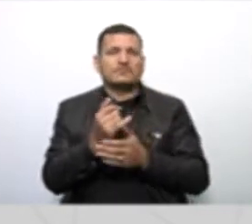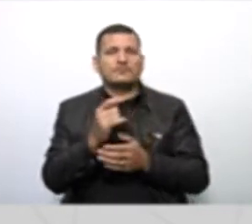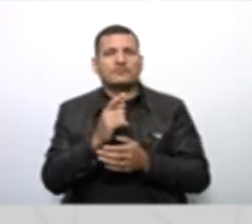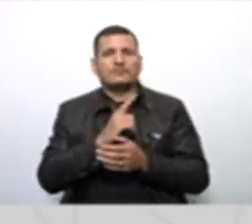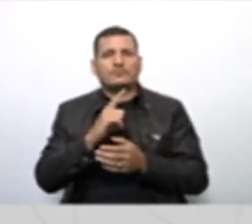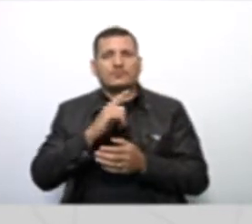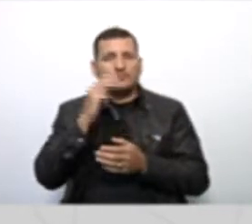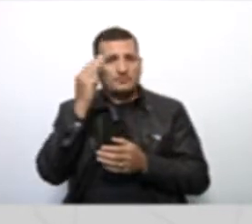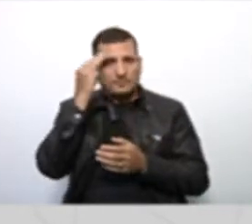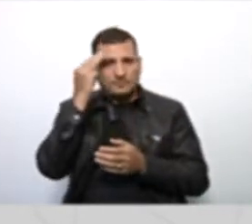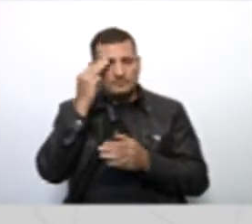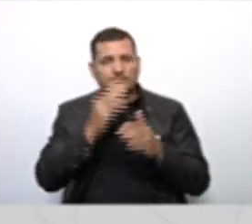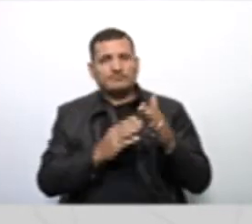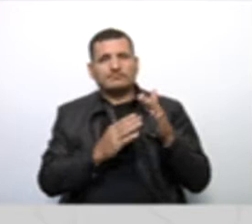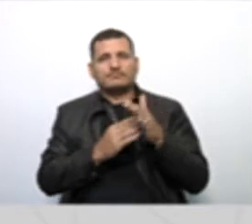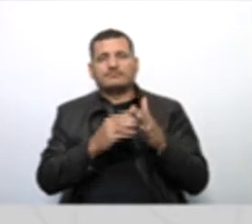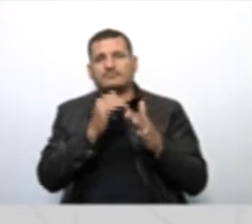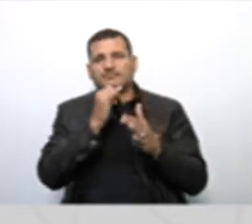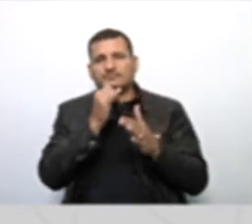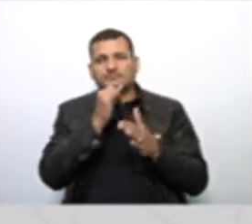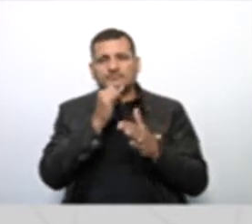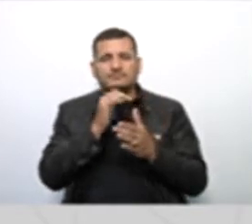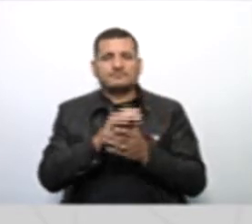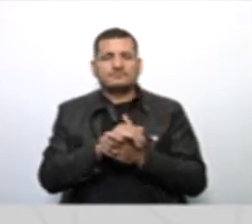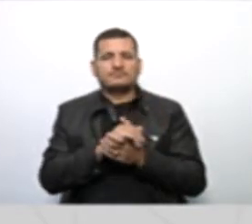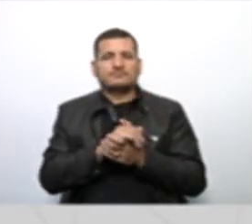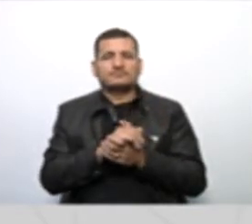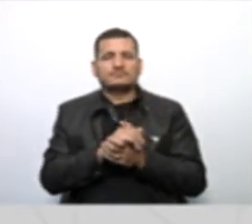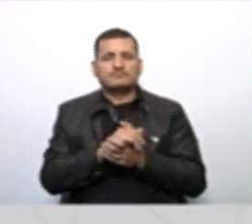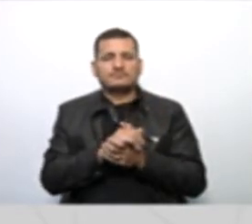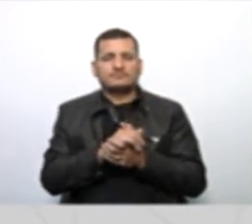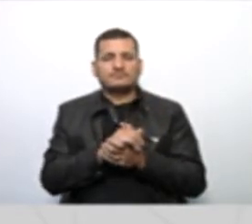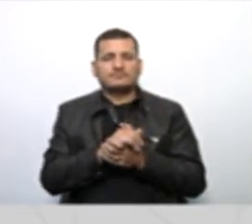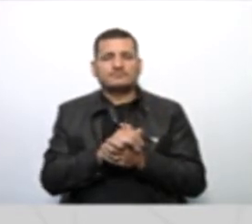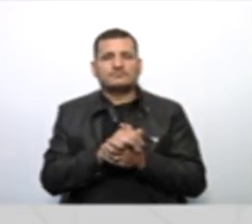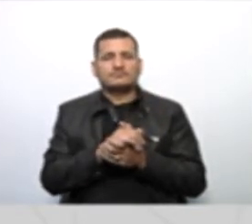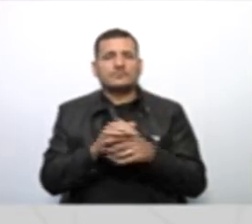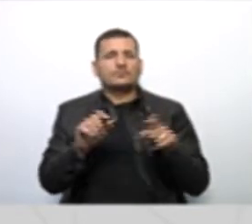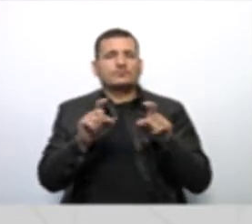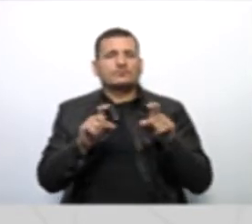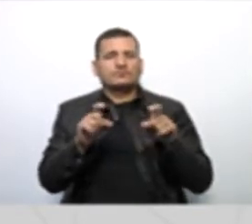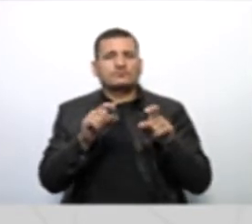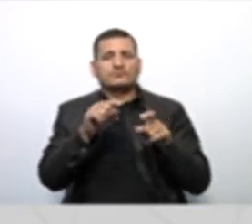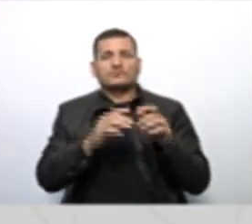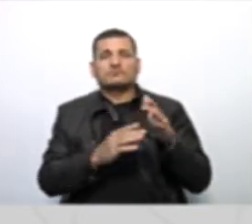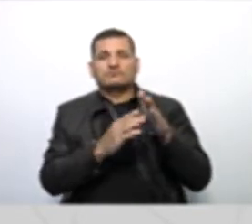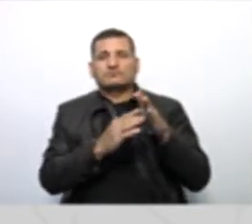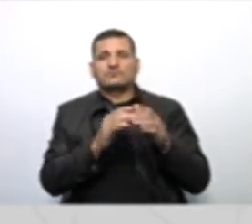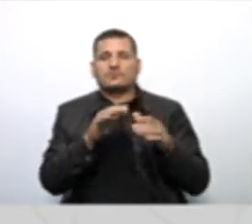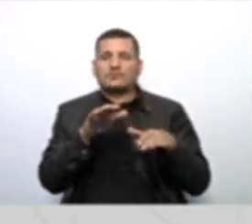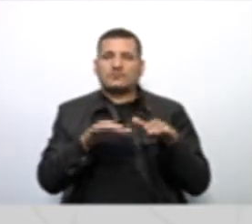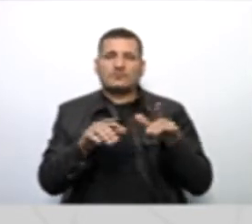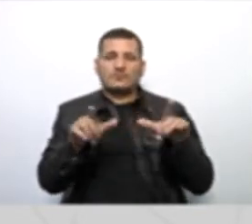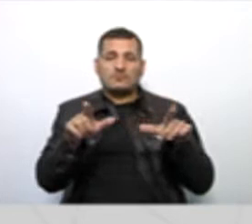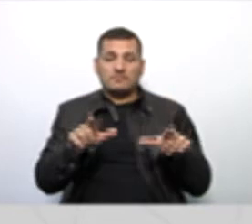memória limitada. Por exemplo, o computador de vocês, ele se limita pela placa-mãe. Não sei se a placa-mãe, dependendo do